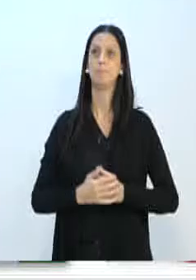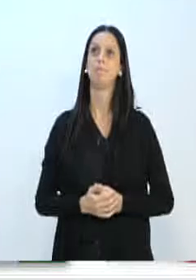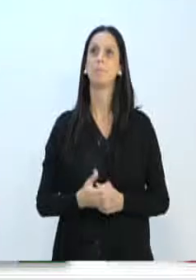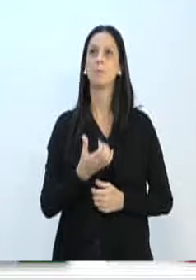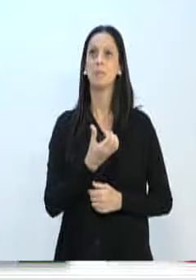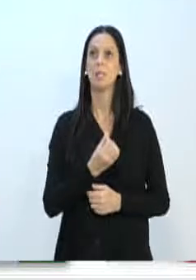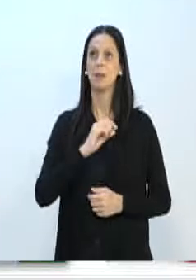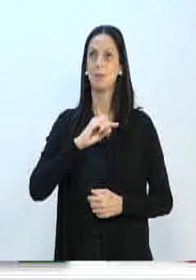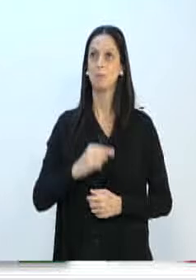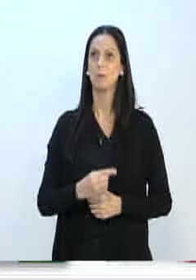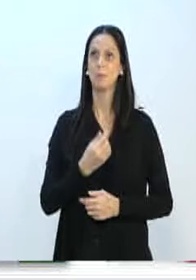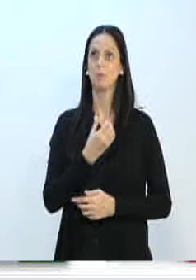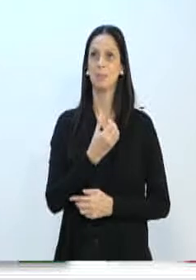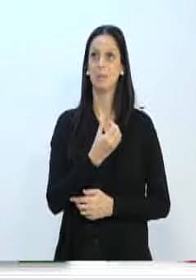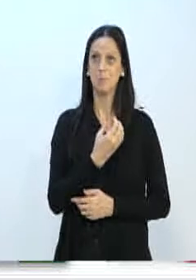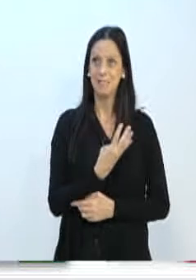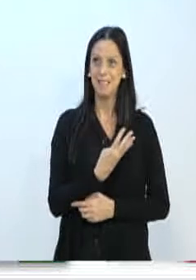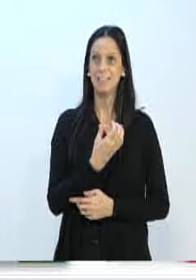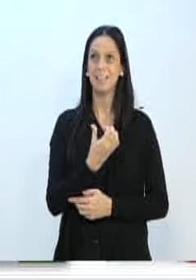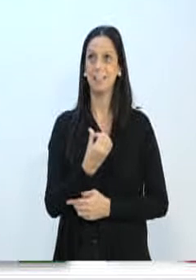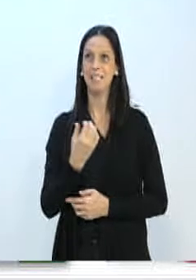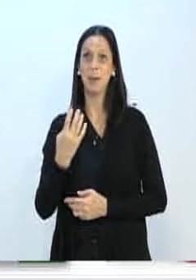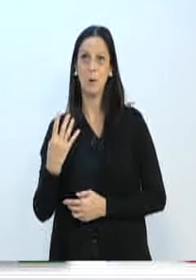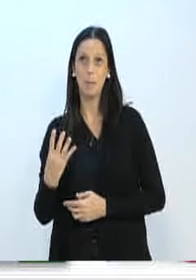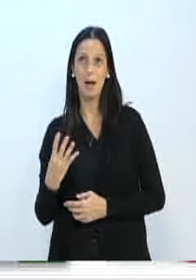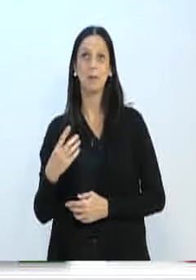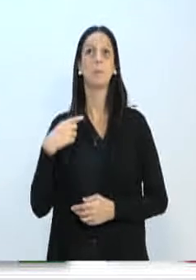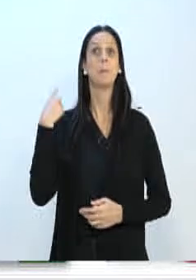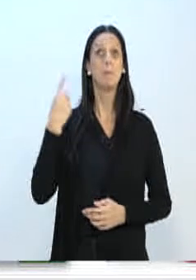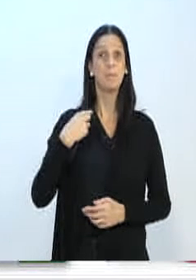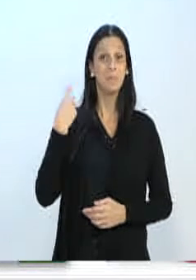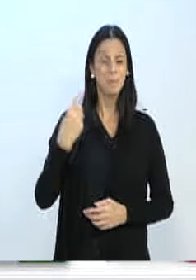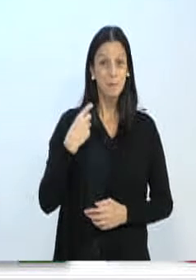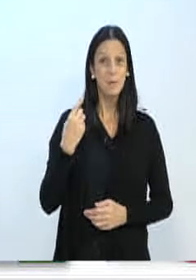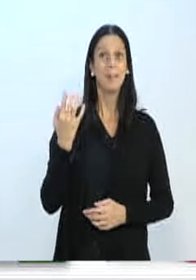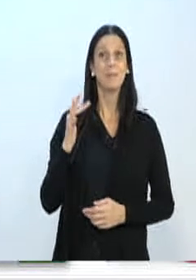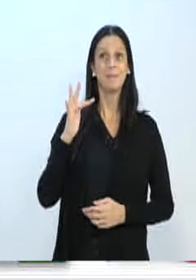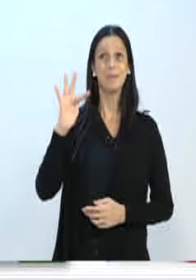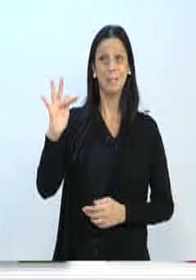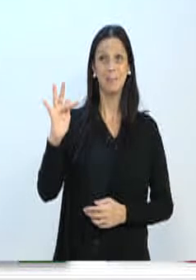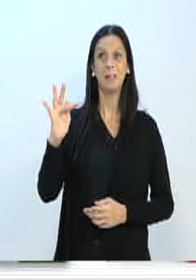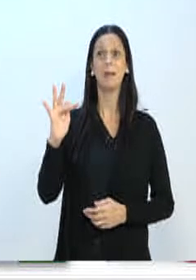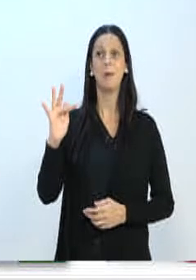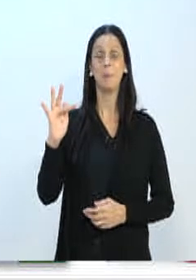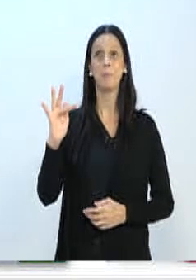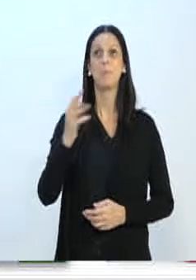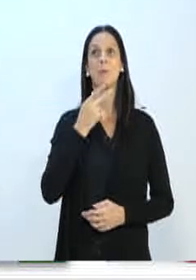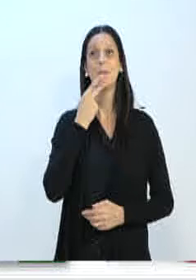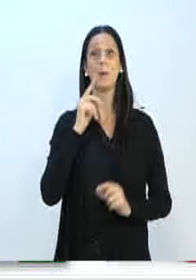6.464 vezes hoje recebido o deputado federal Jorge Greten, mais um